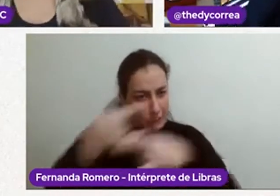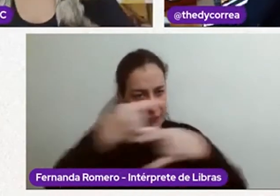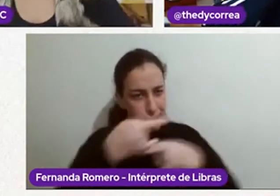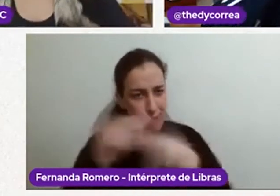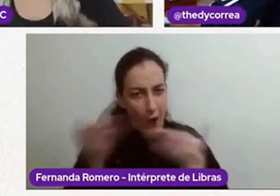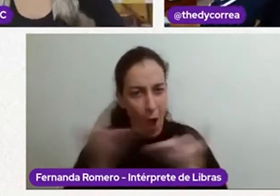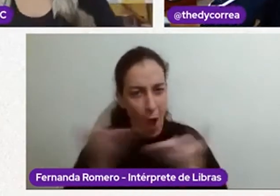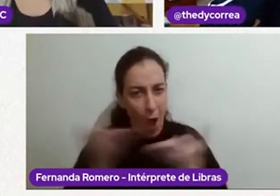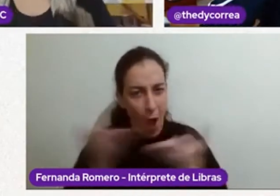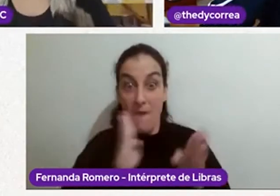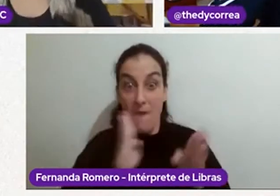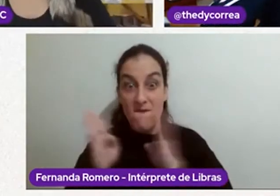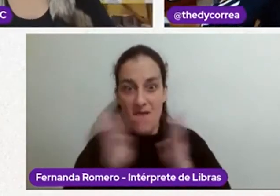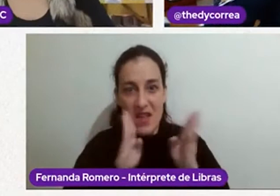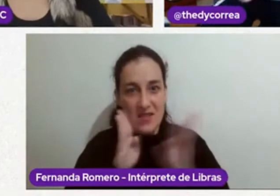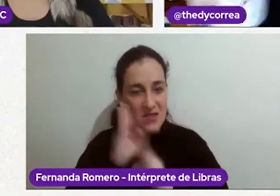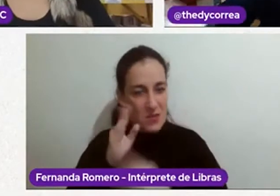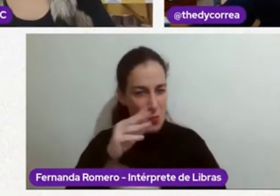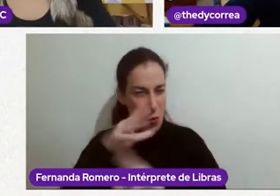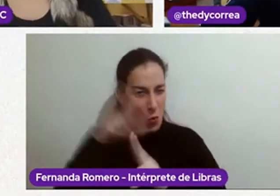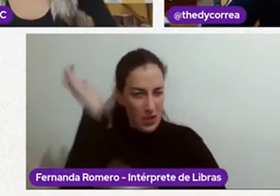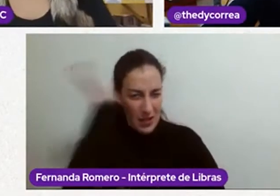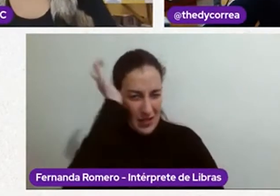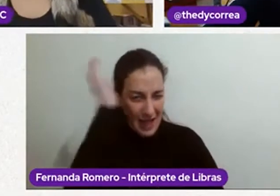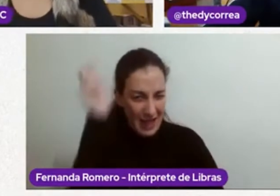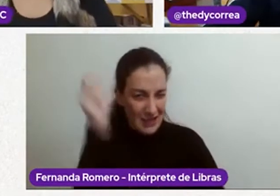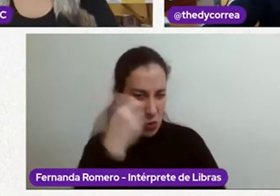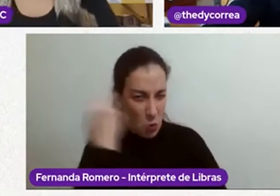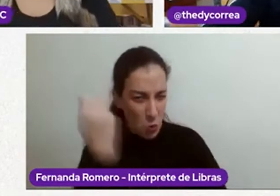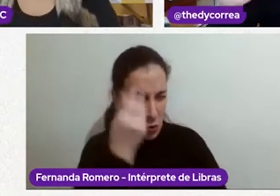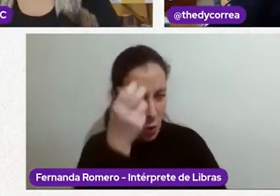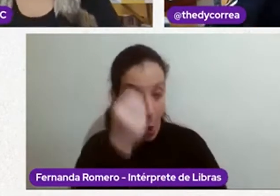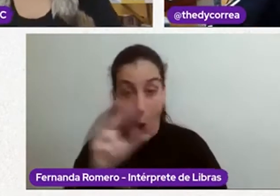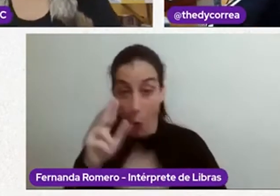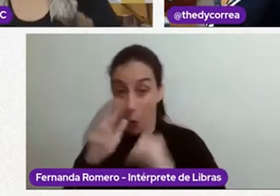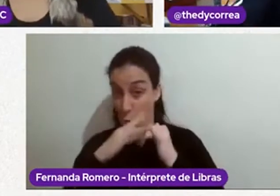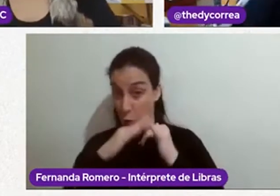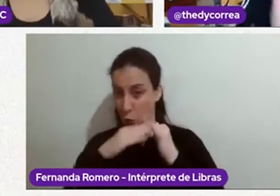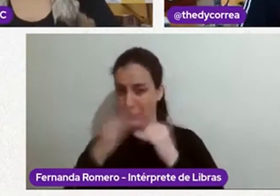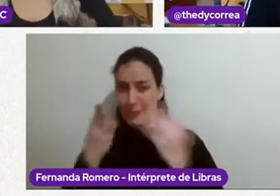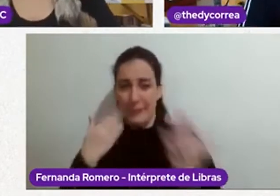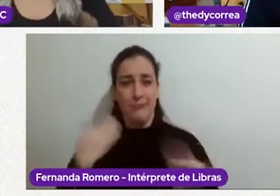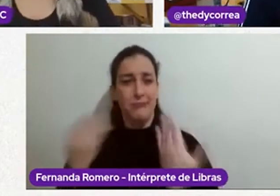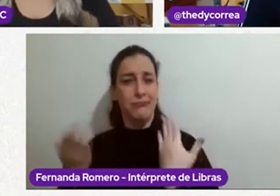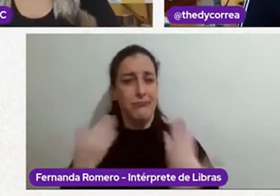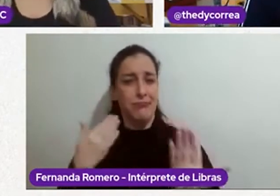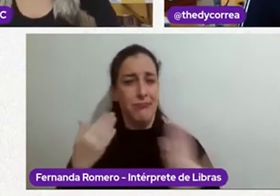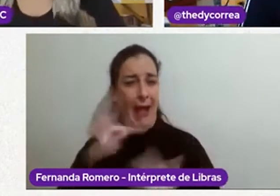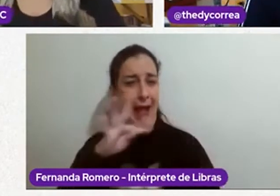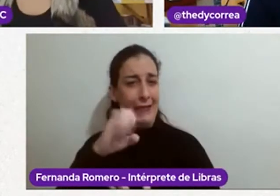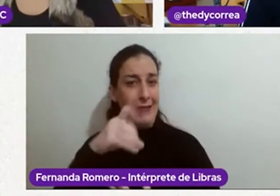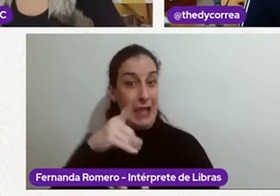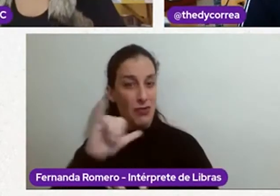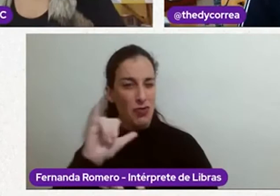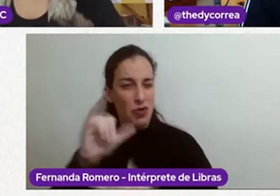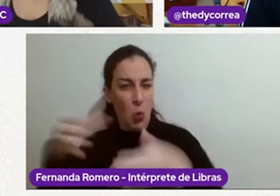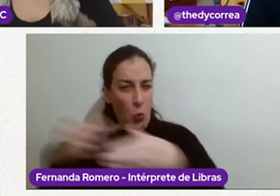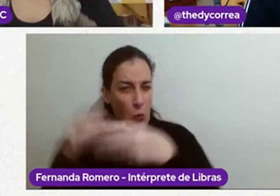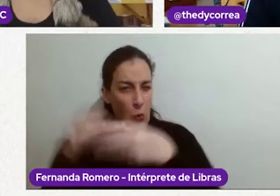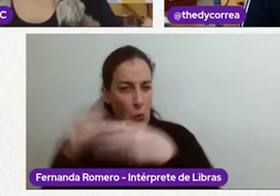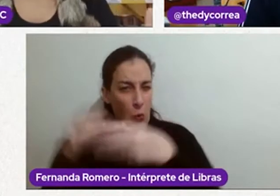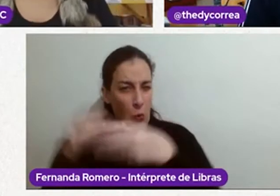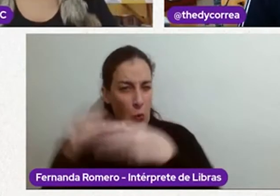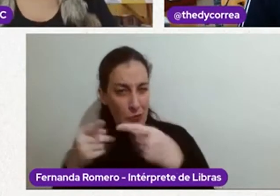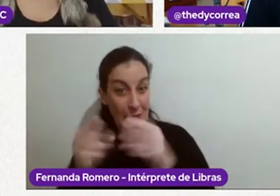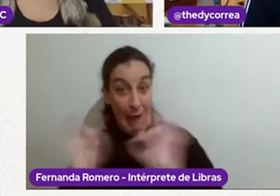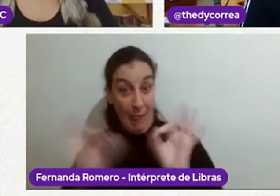do Sesc do Rio Grande do Sul ou no YouTube, estou aqui num bate-papo com o Tedi Correia, da banda Nenhum de Nós. E agora o que eu vou